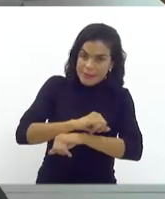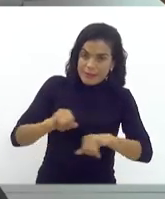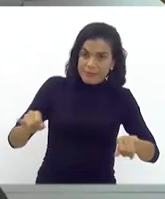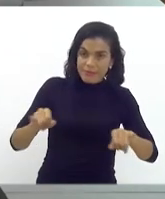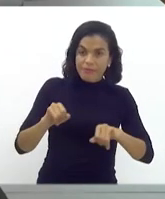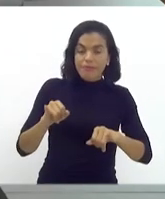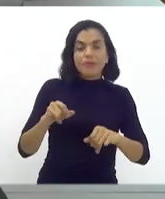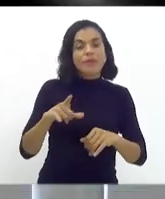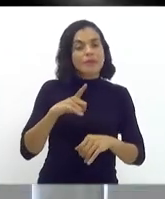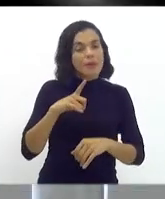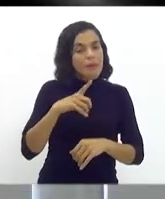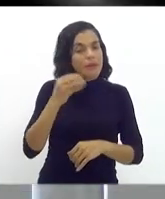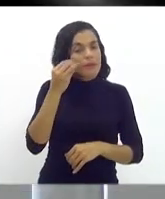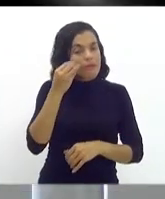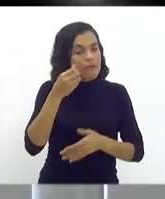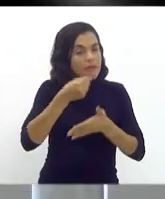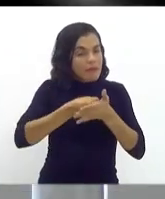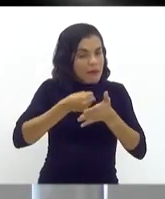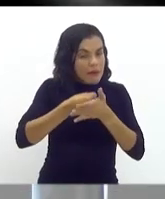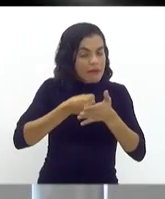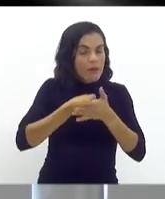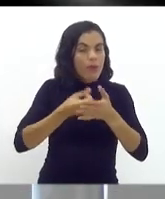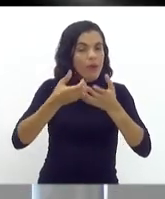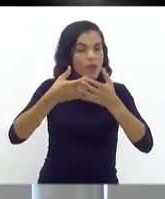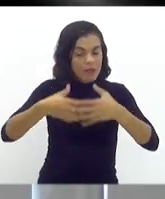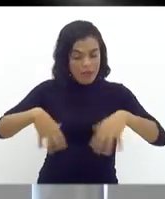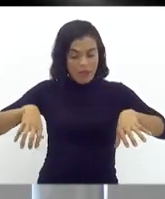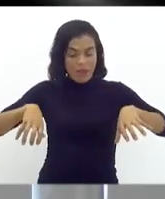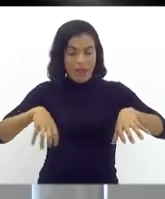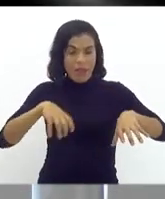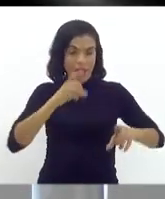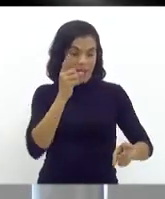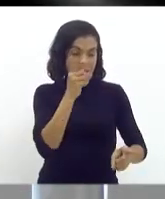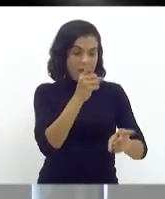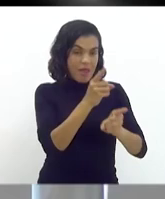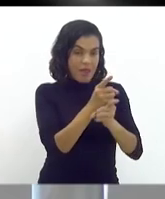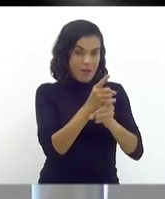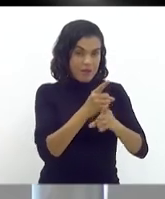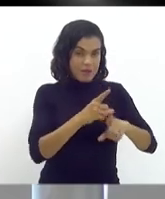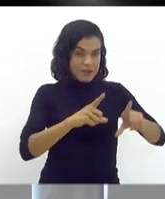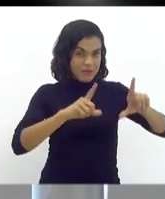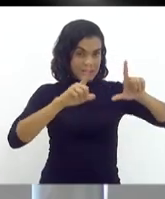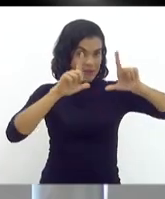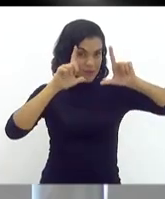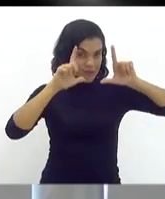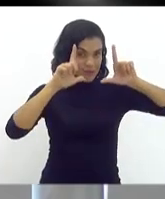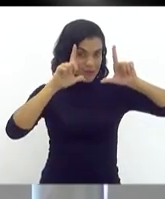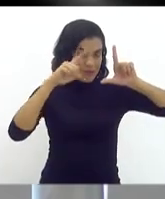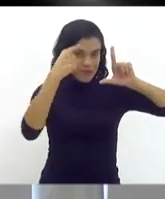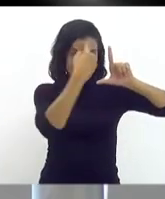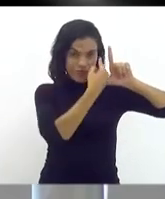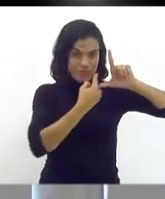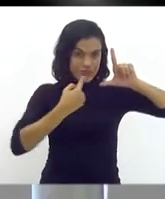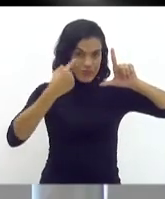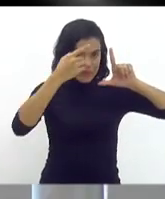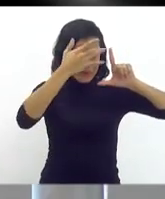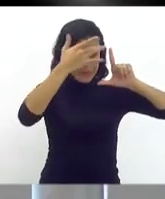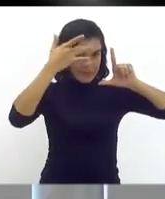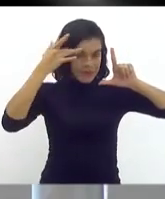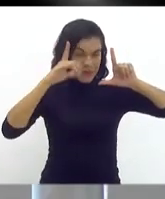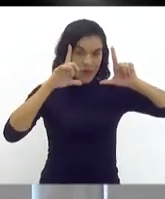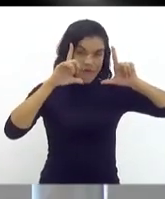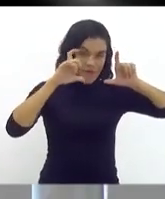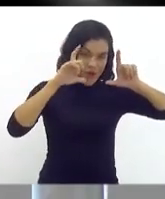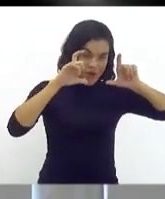que ele também busca separar o reconhecimento de pessoas através de